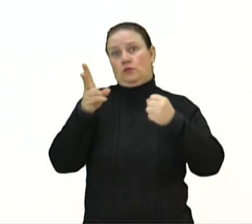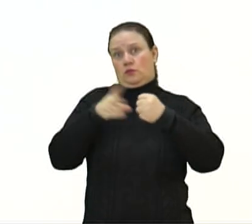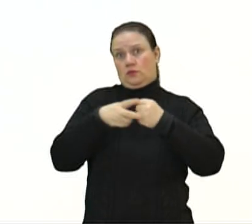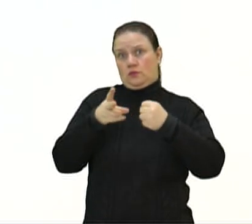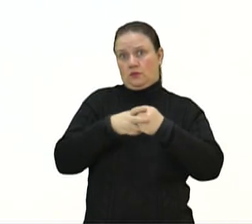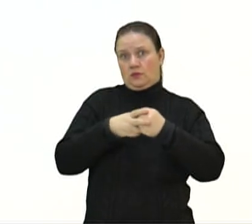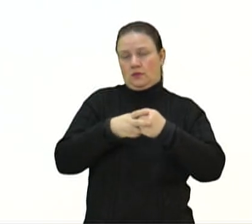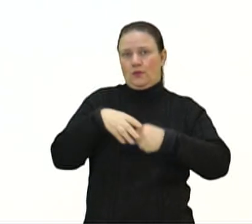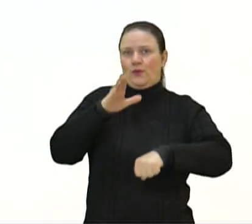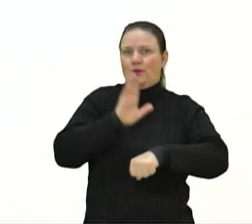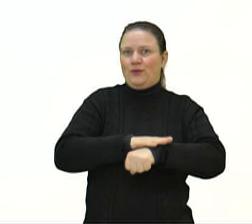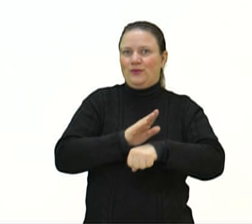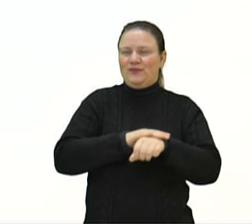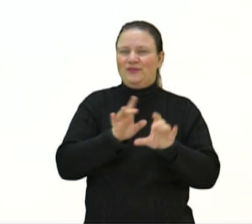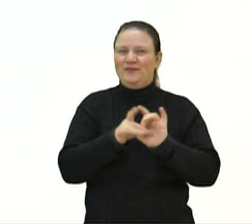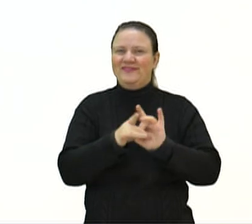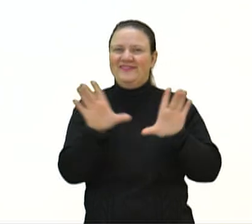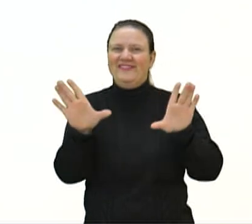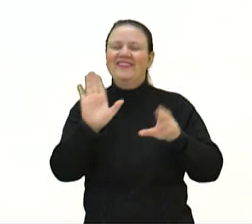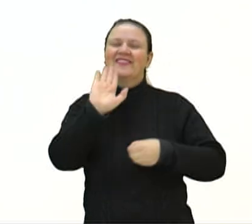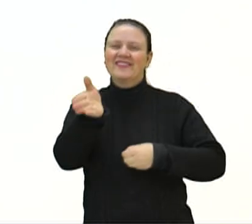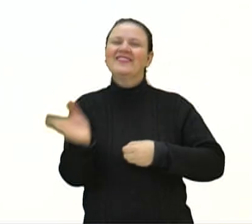Mais um minutinho para vocês e eu já volto.